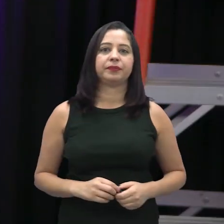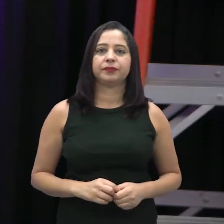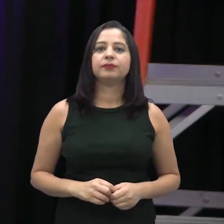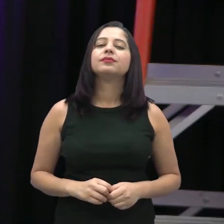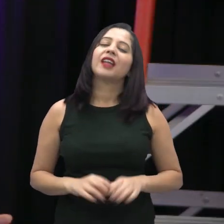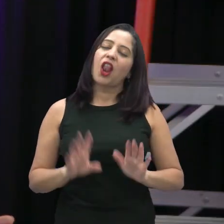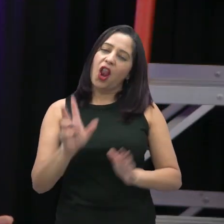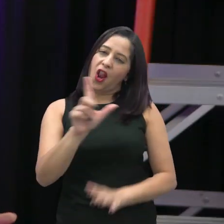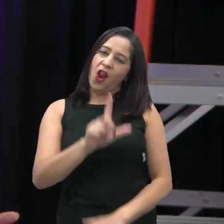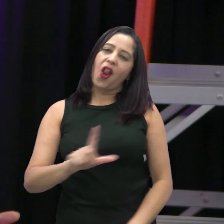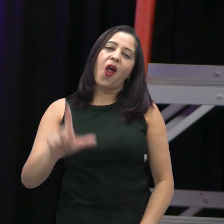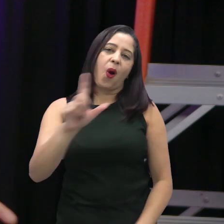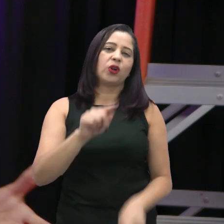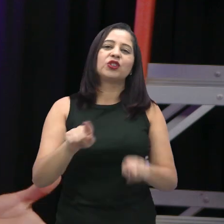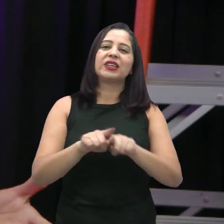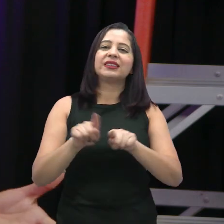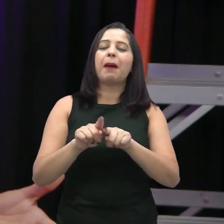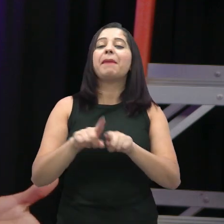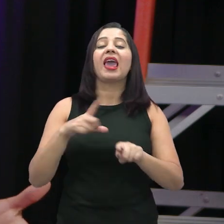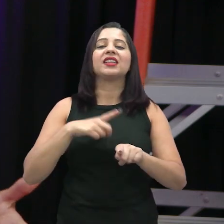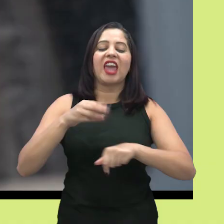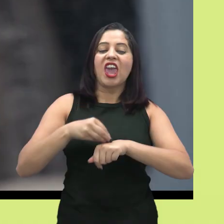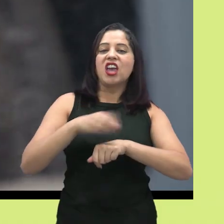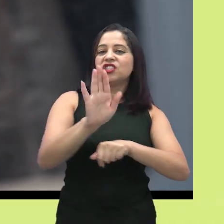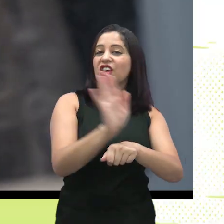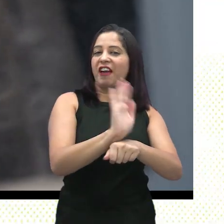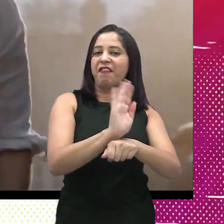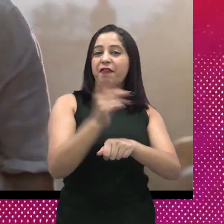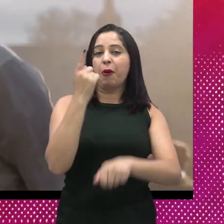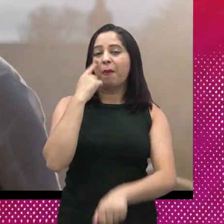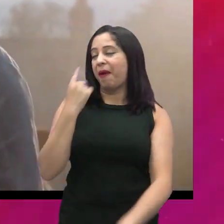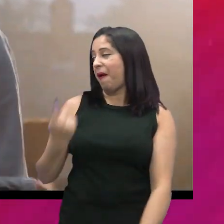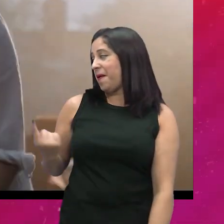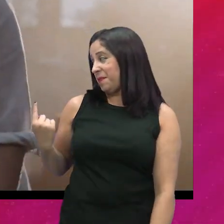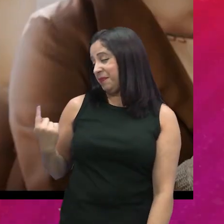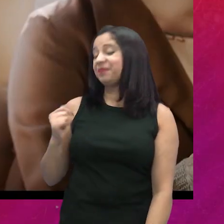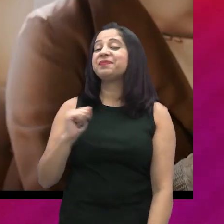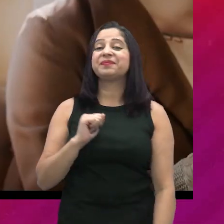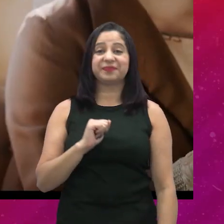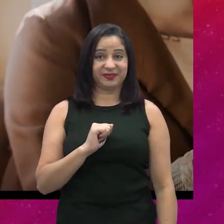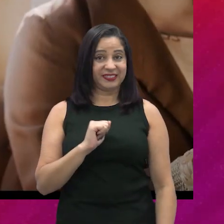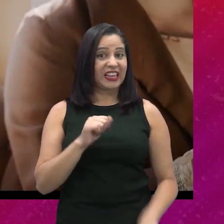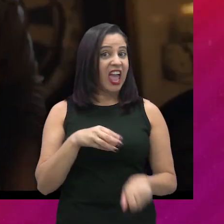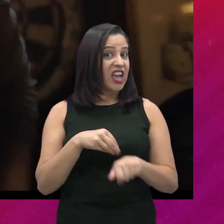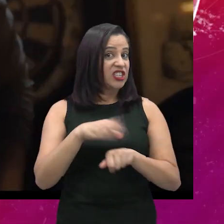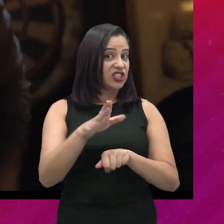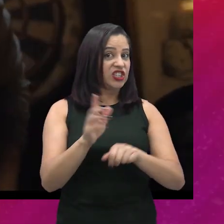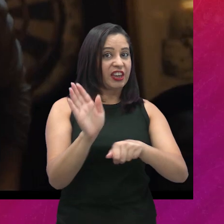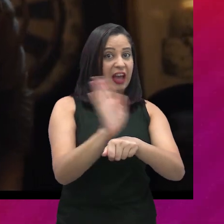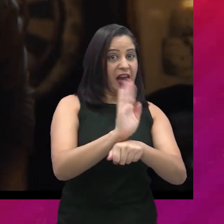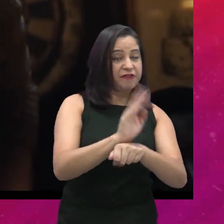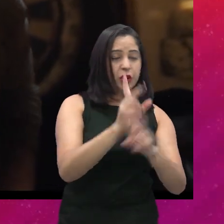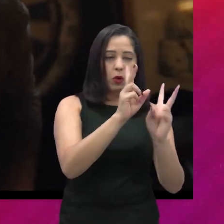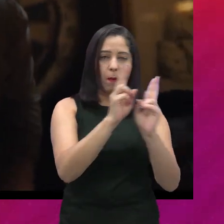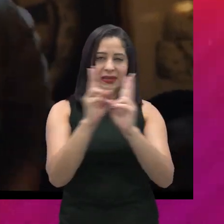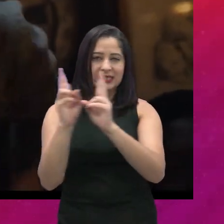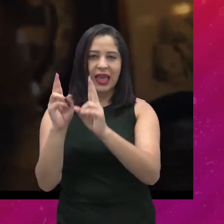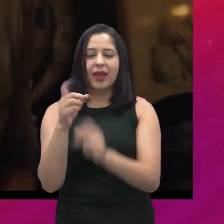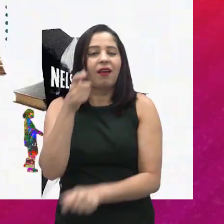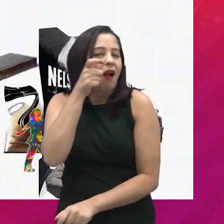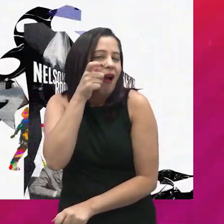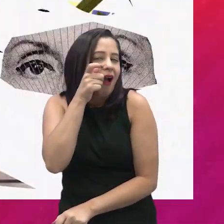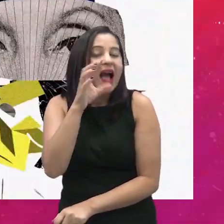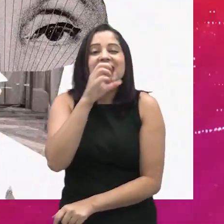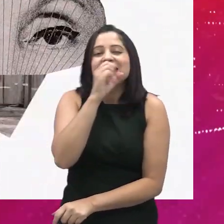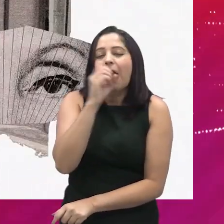não pode faltar, claro, Sessão Pipoca, quadro que traz ótimas dicas de filmes e séries para você conferir no fim de semana.